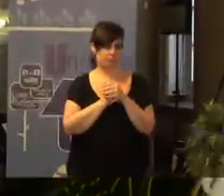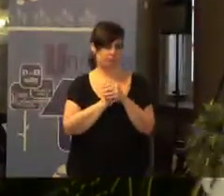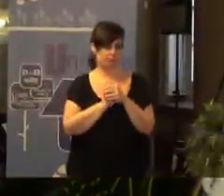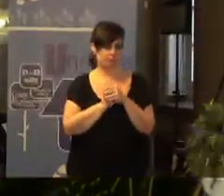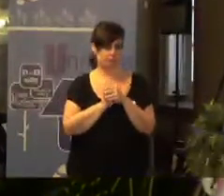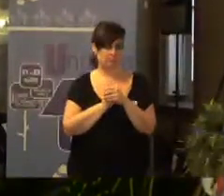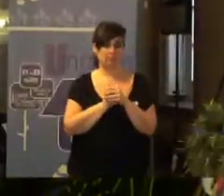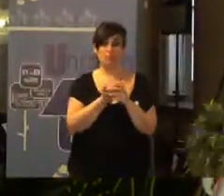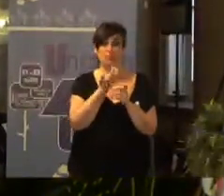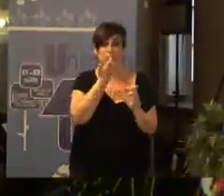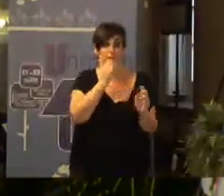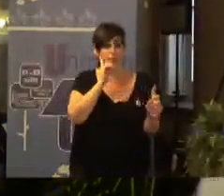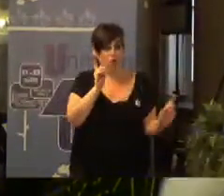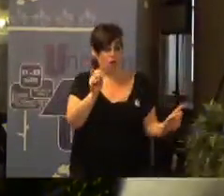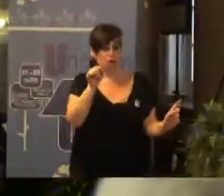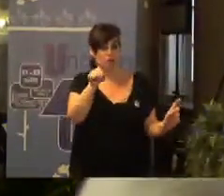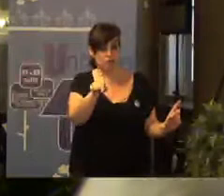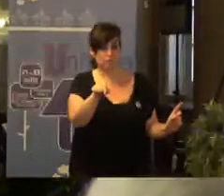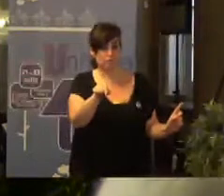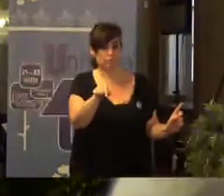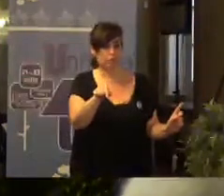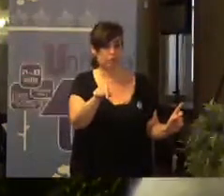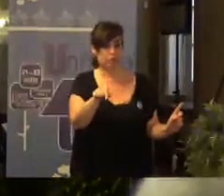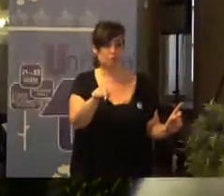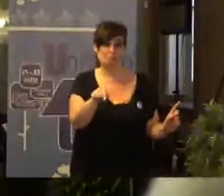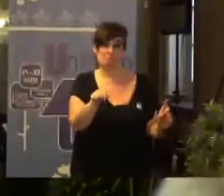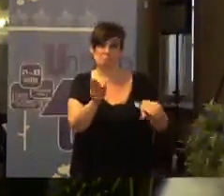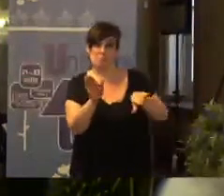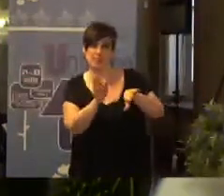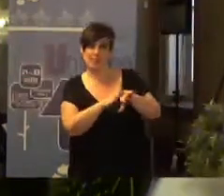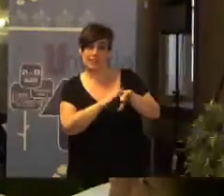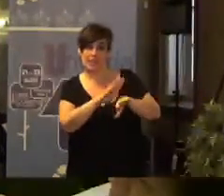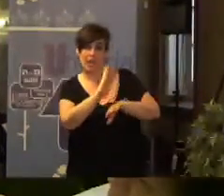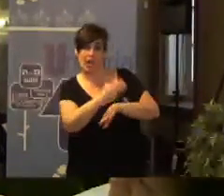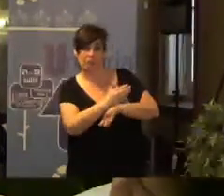se isso afeta o acordo com o Bloco de Esquerda, não creio.